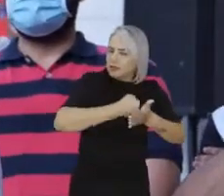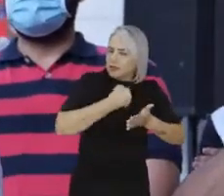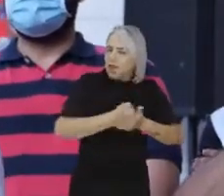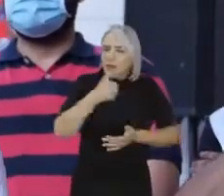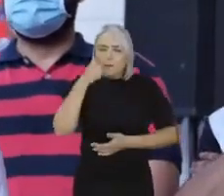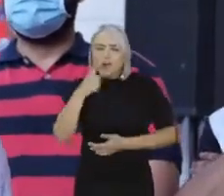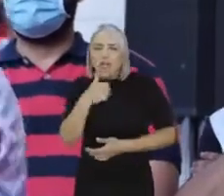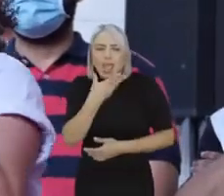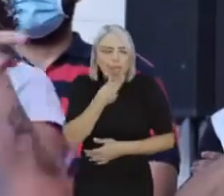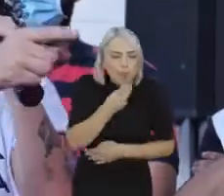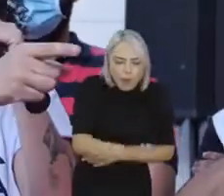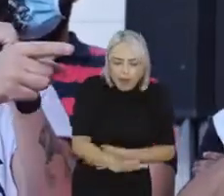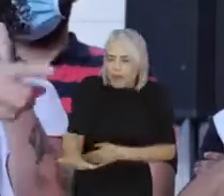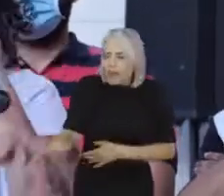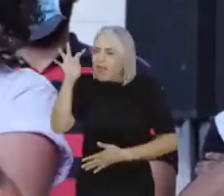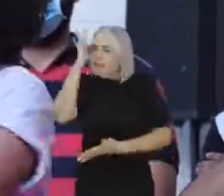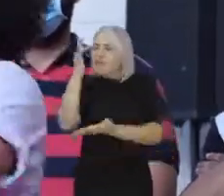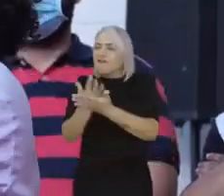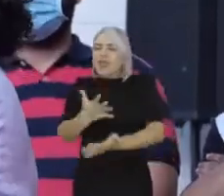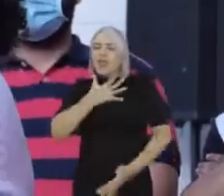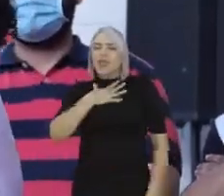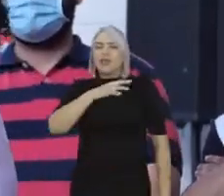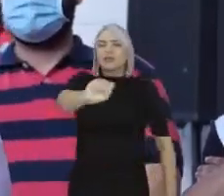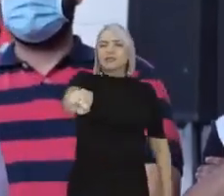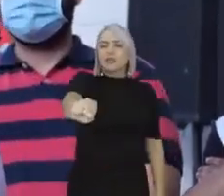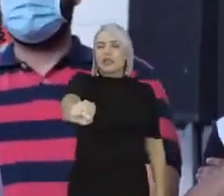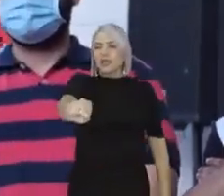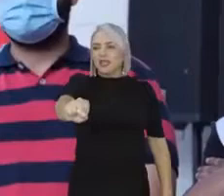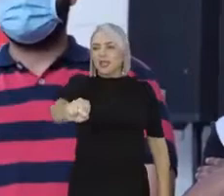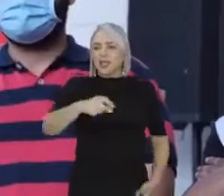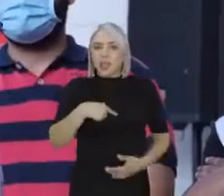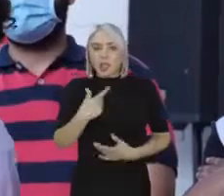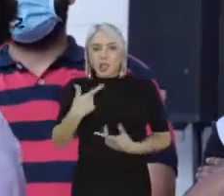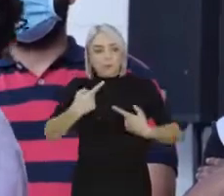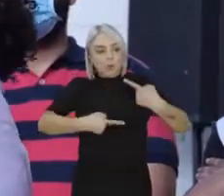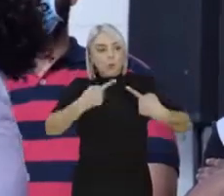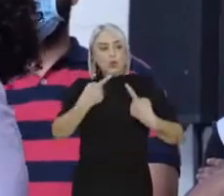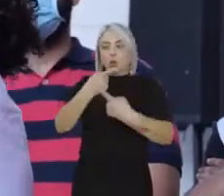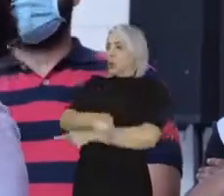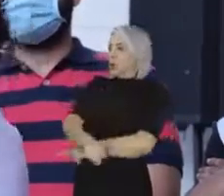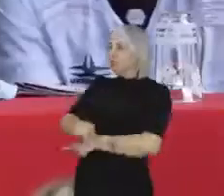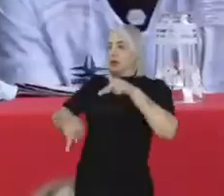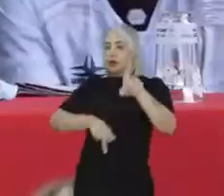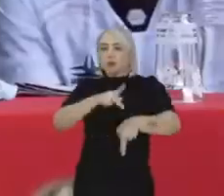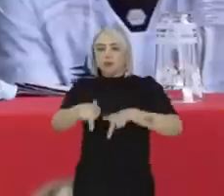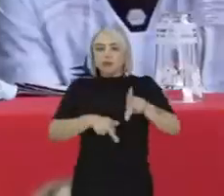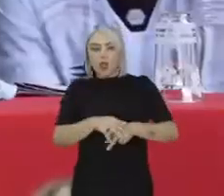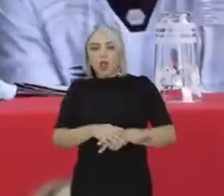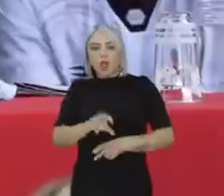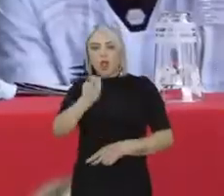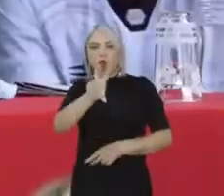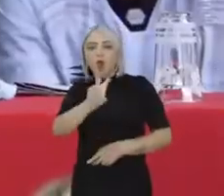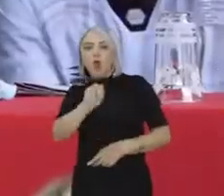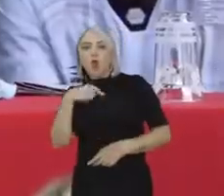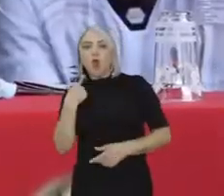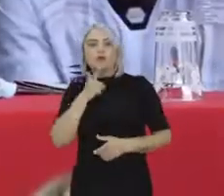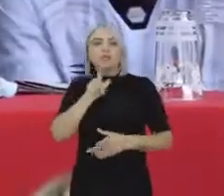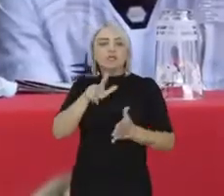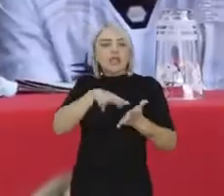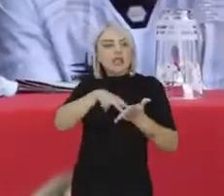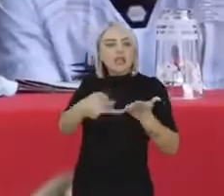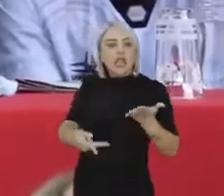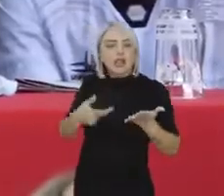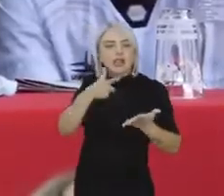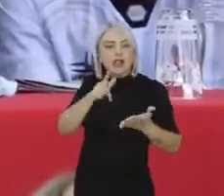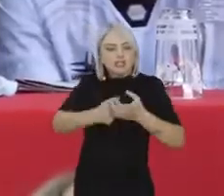fé e axé. Eu tô vendo isso aí. Político contra o povo tem que levar ovo. Se tentarem nos derrubar, a gente constrói tudo